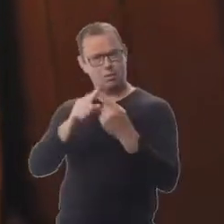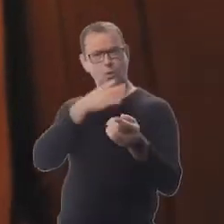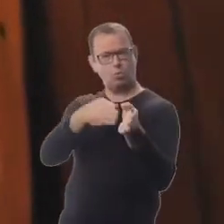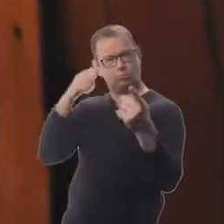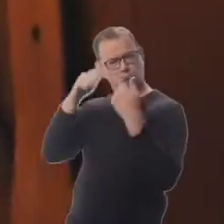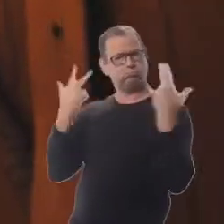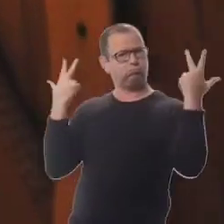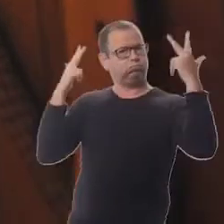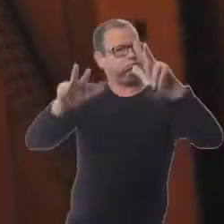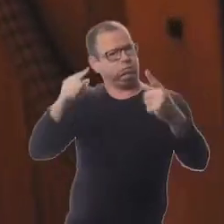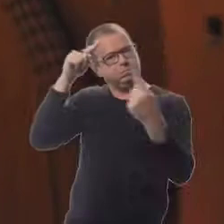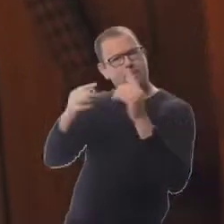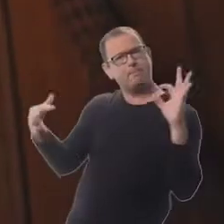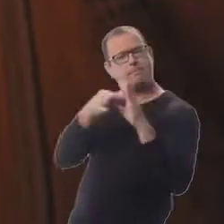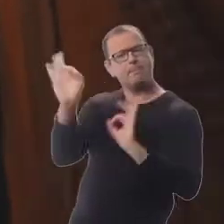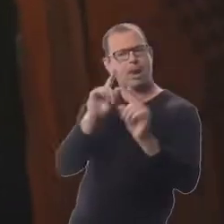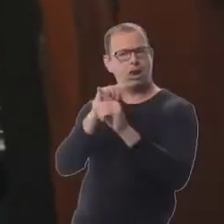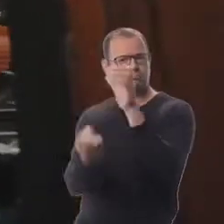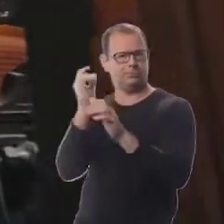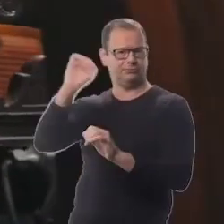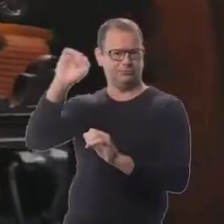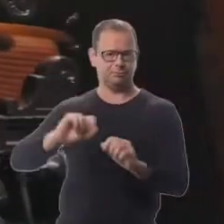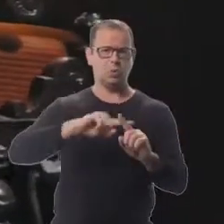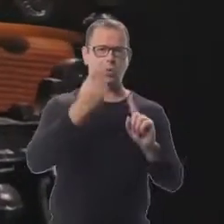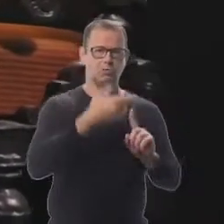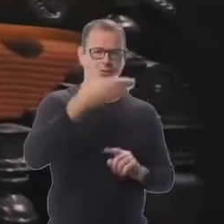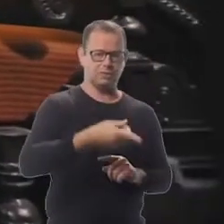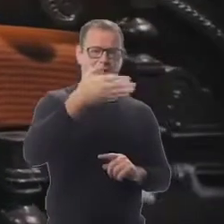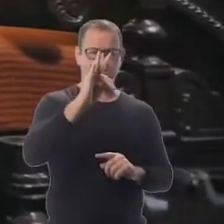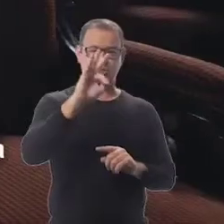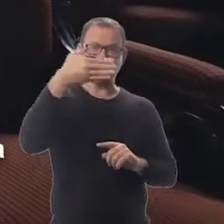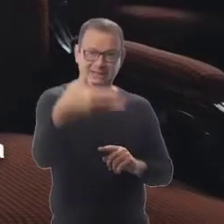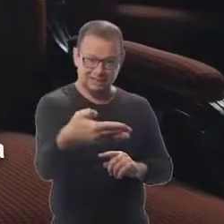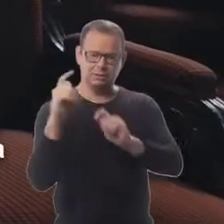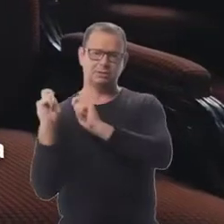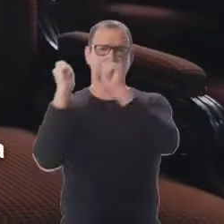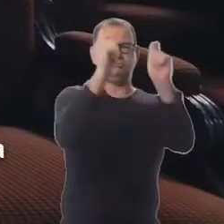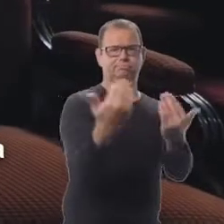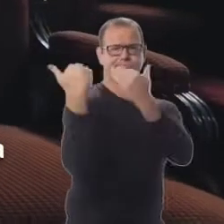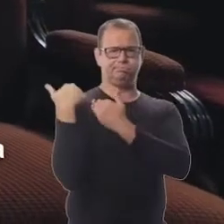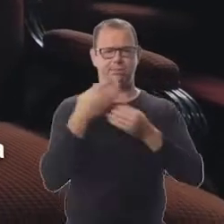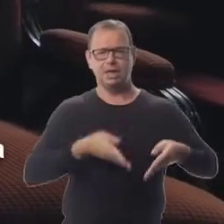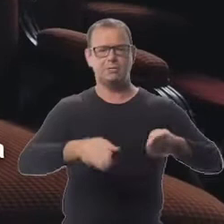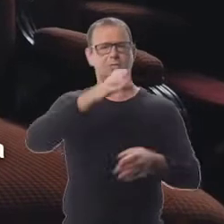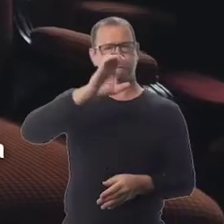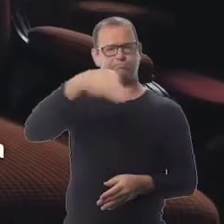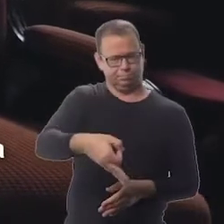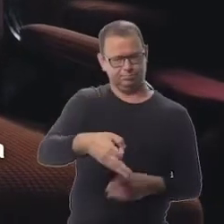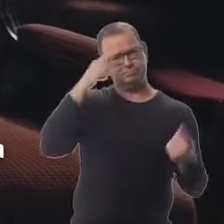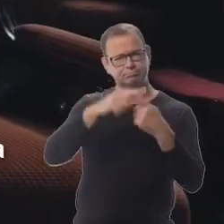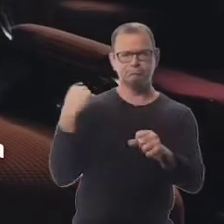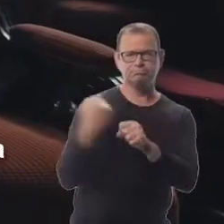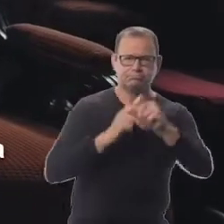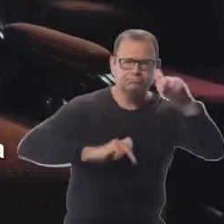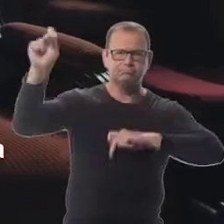da Beira Alta, passando, em 1947, a pertencer à CP. Serviu fundamentalmente para o transporte pessoal superior